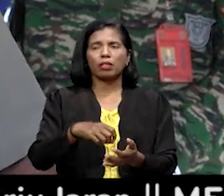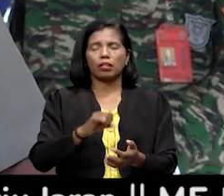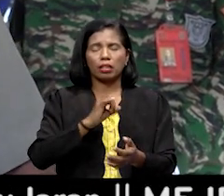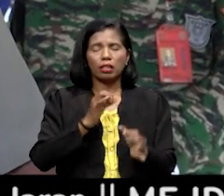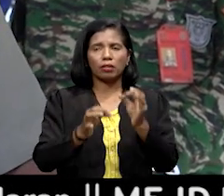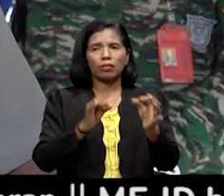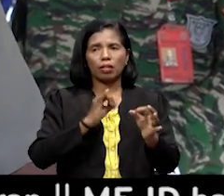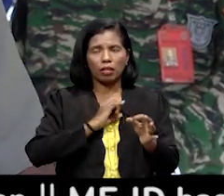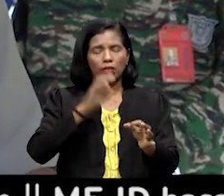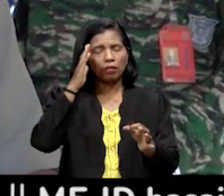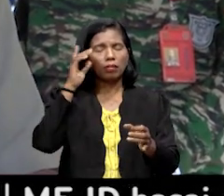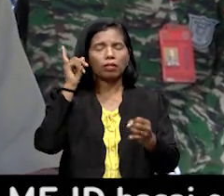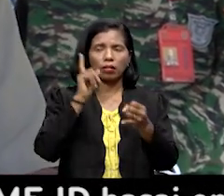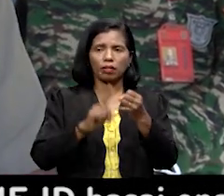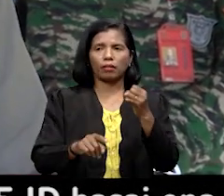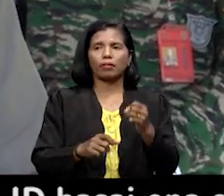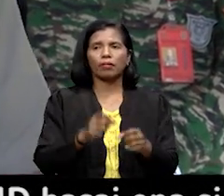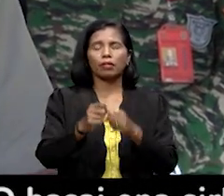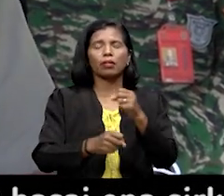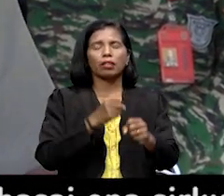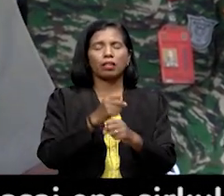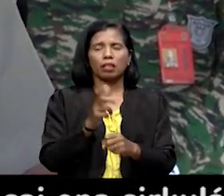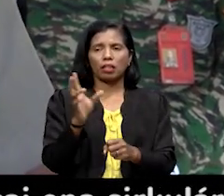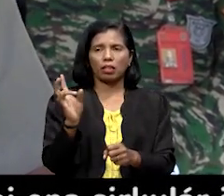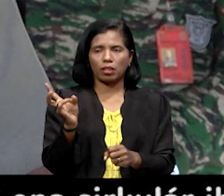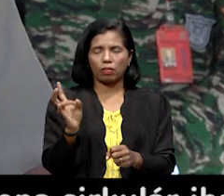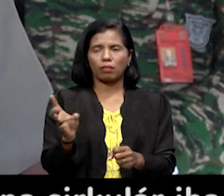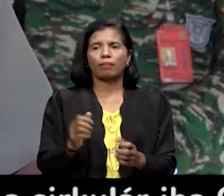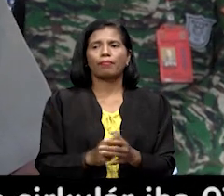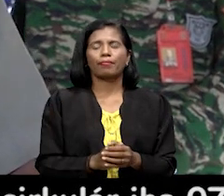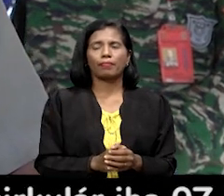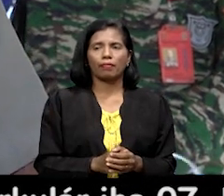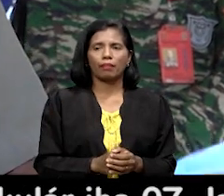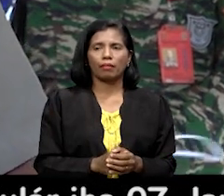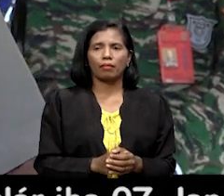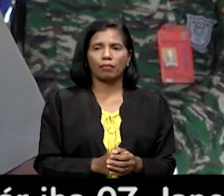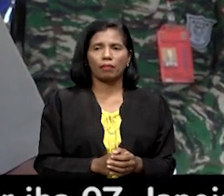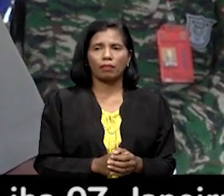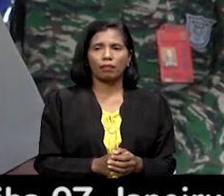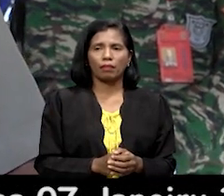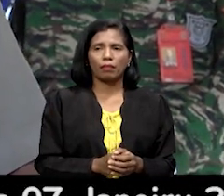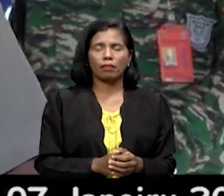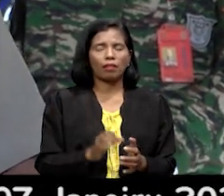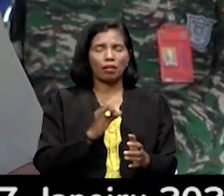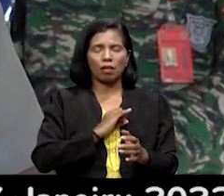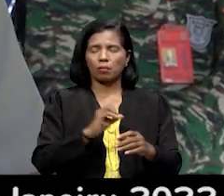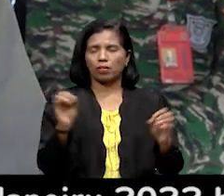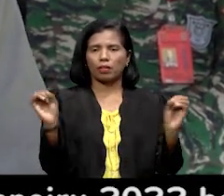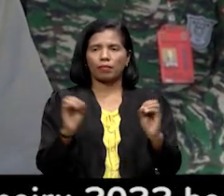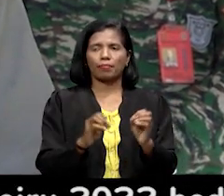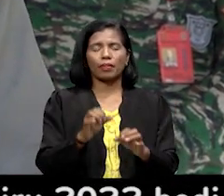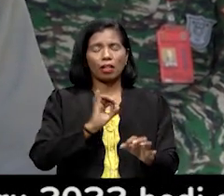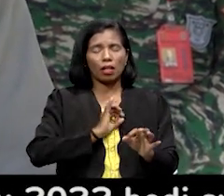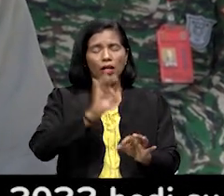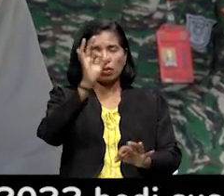Última carreira, 70 anos, sau tina hitu nolo. Sau dos ferraz, o nia alin sira laia cari ca o mos laia. Ta o fiar ca tra se